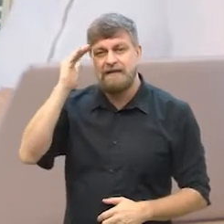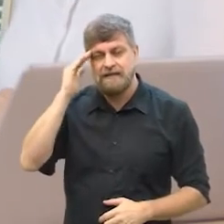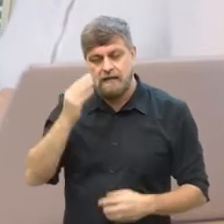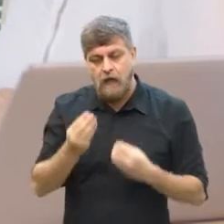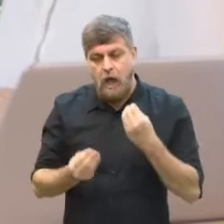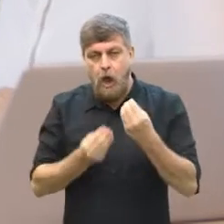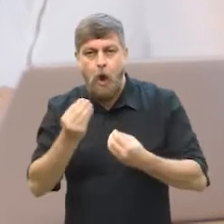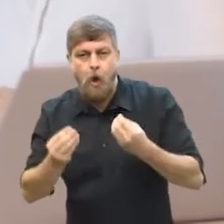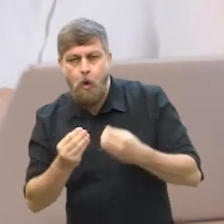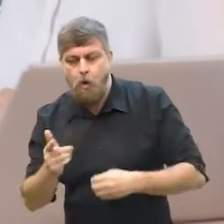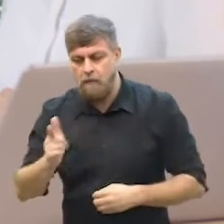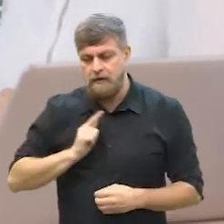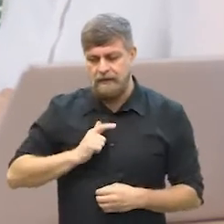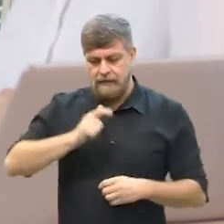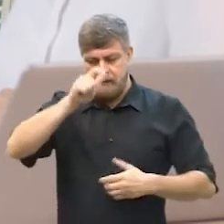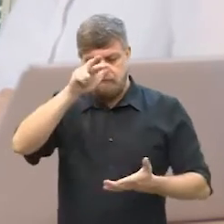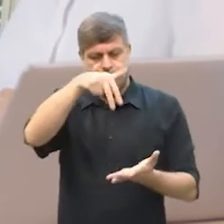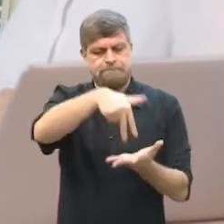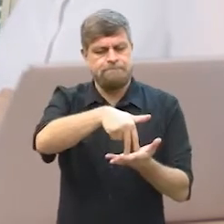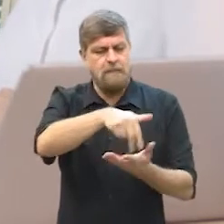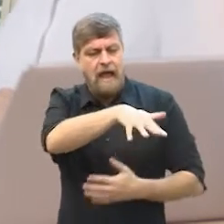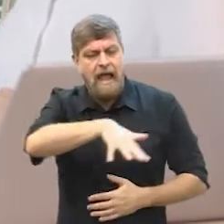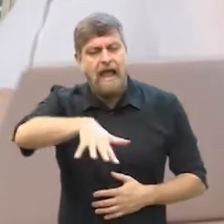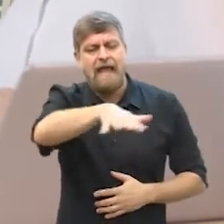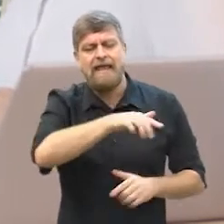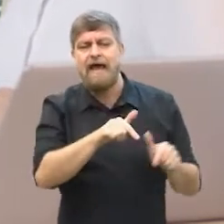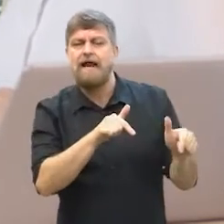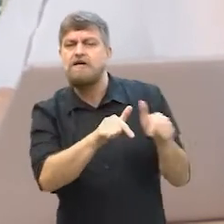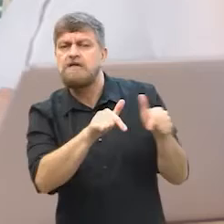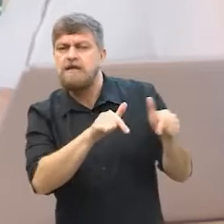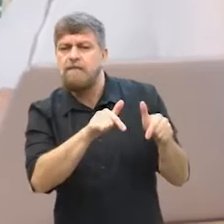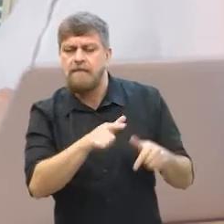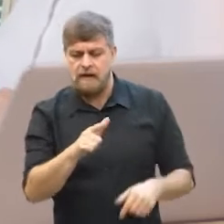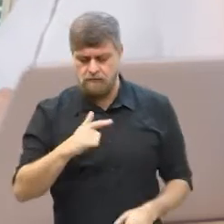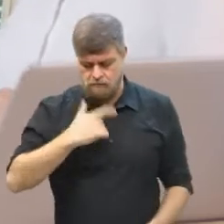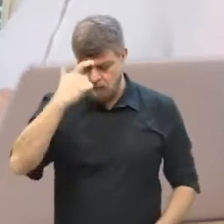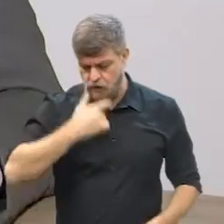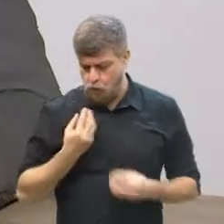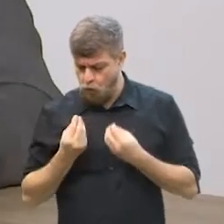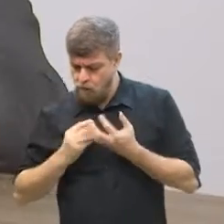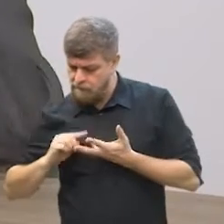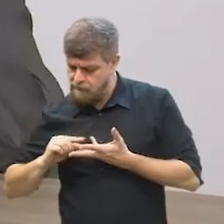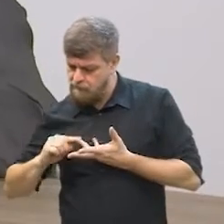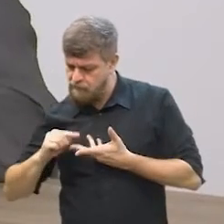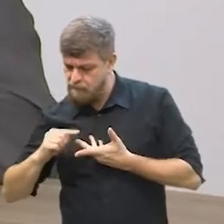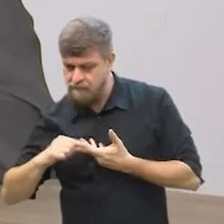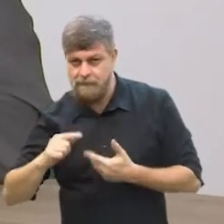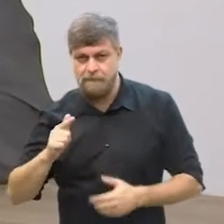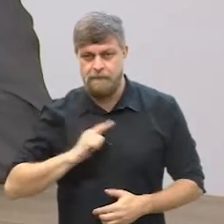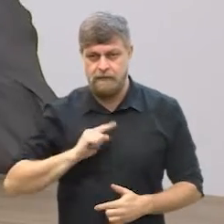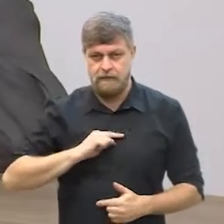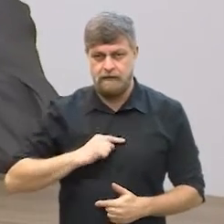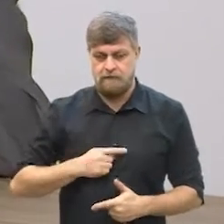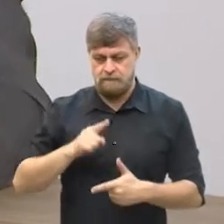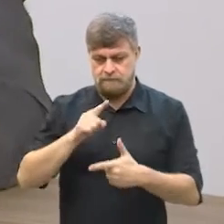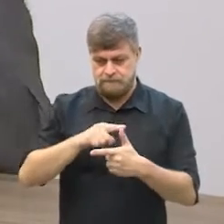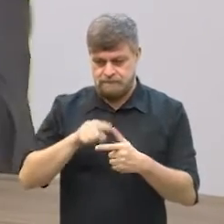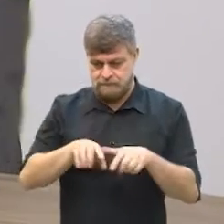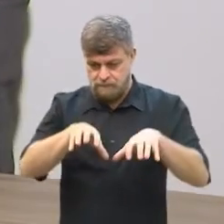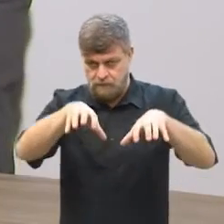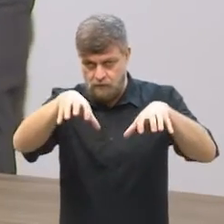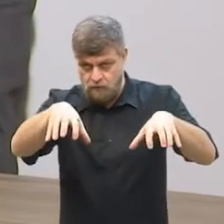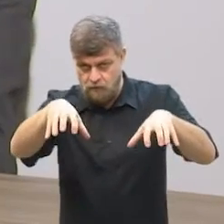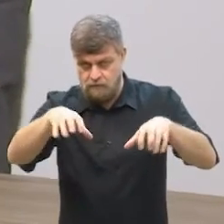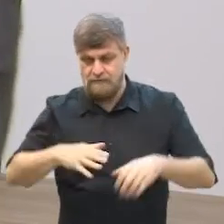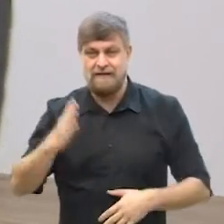é o seu status quo. Onde você está? Qual é a sua situação? Isso dividido em